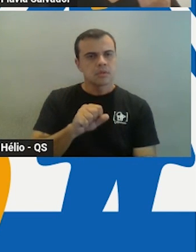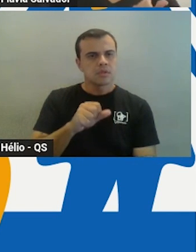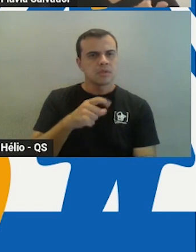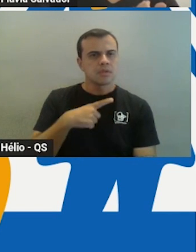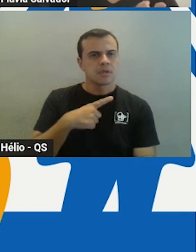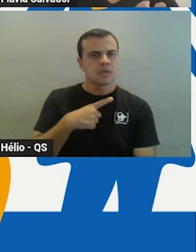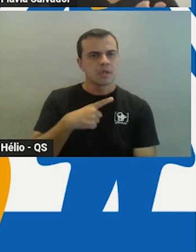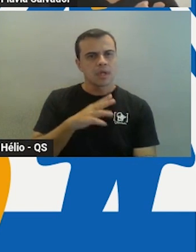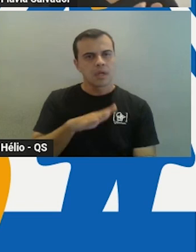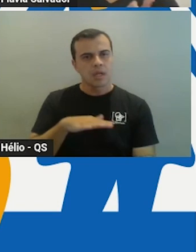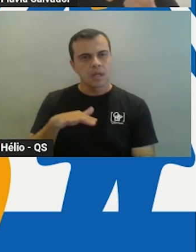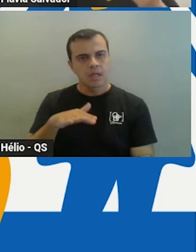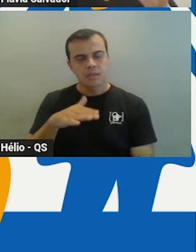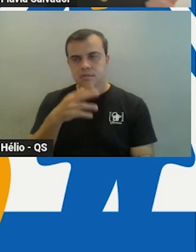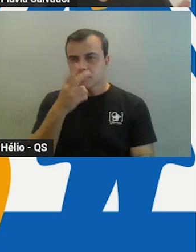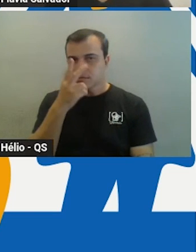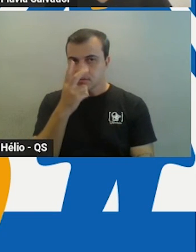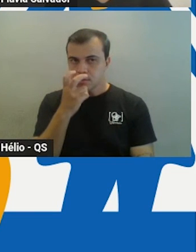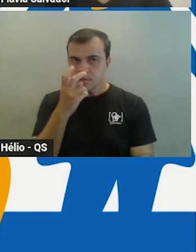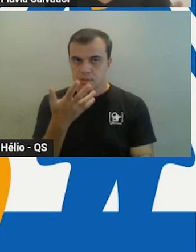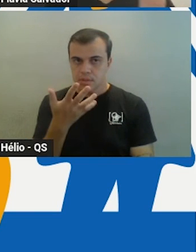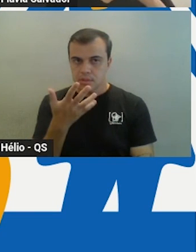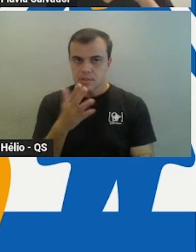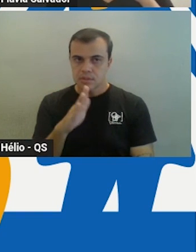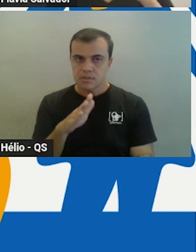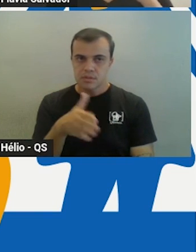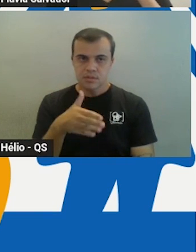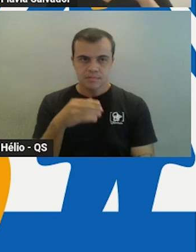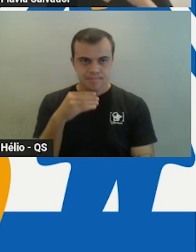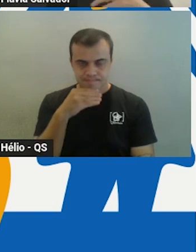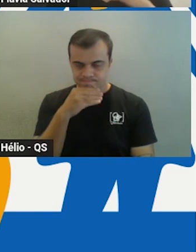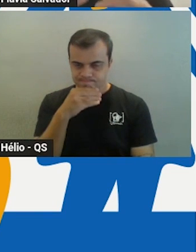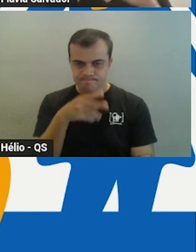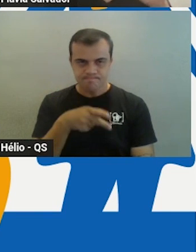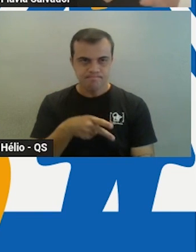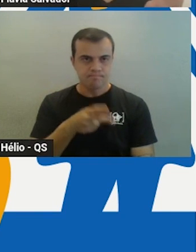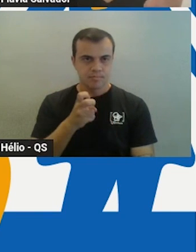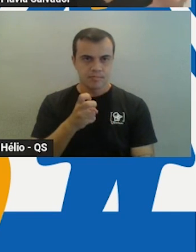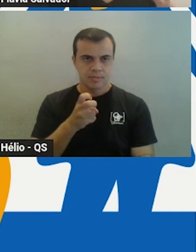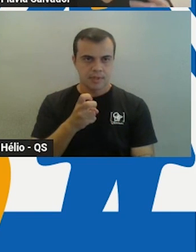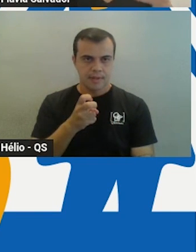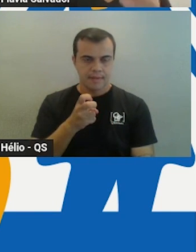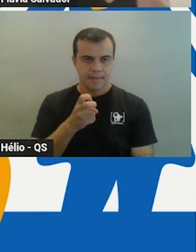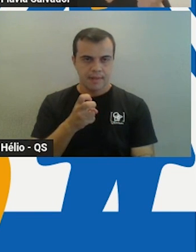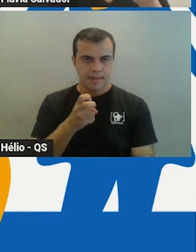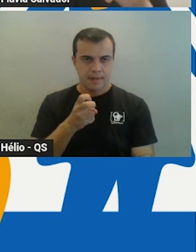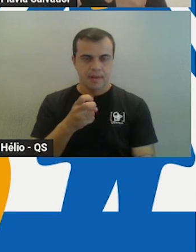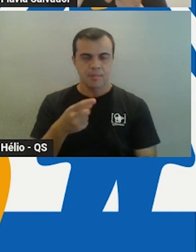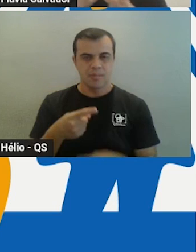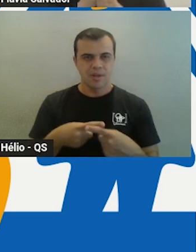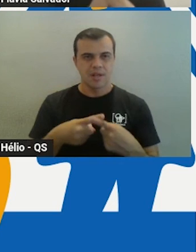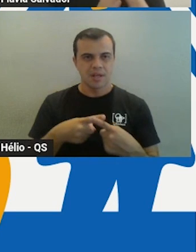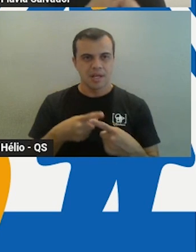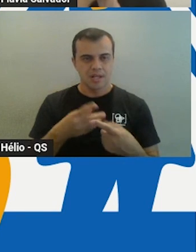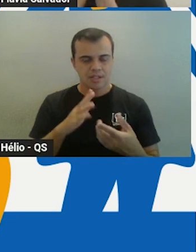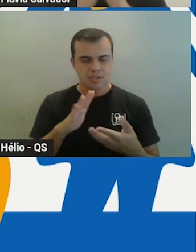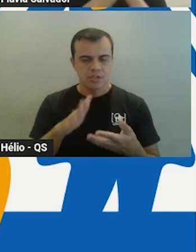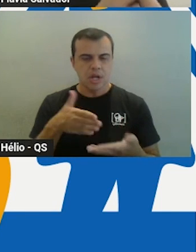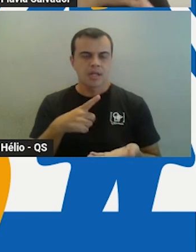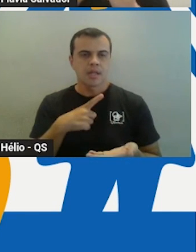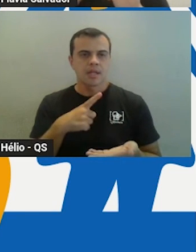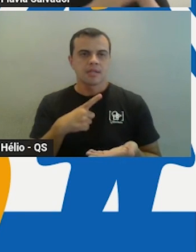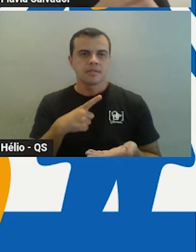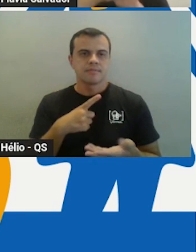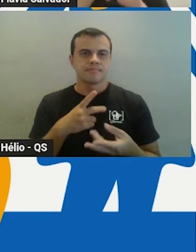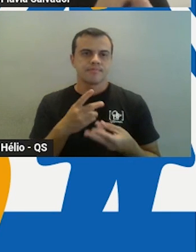for uma criança cega, ela já vai sair na frente porque ela tem